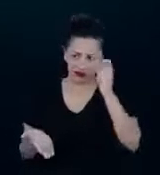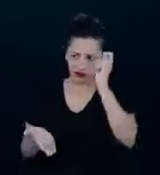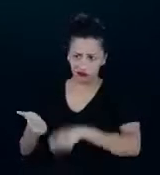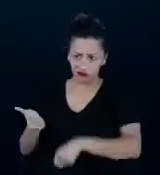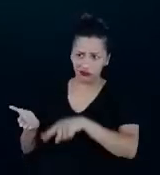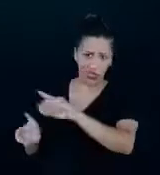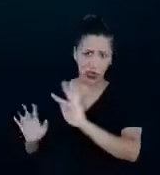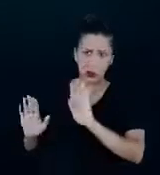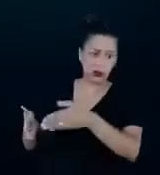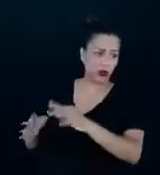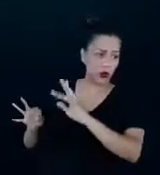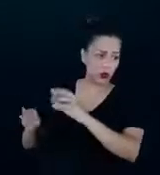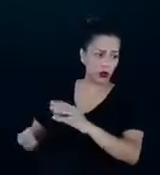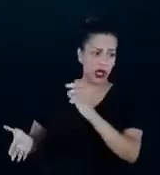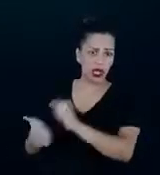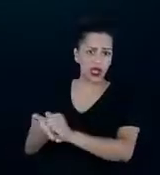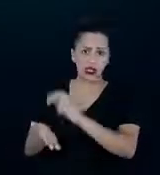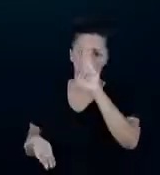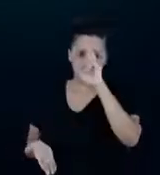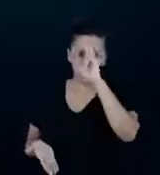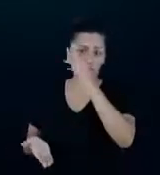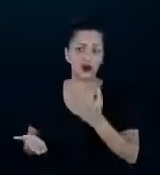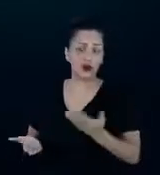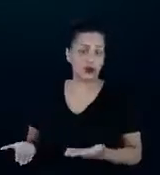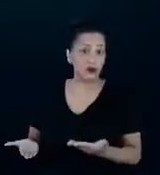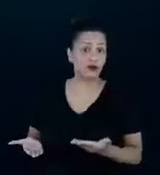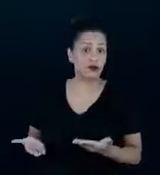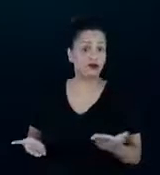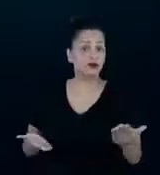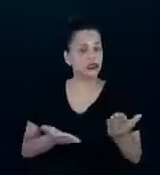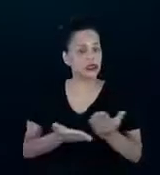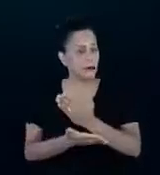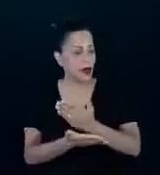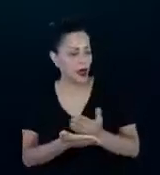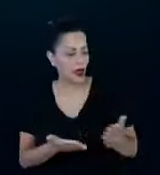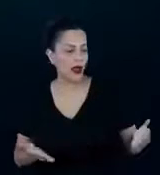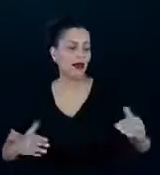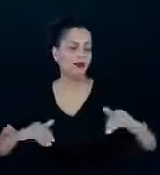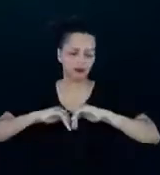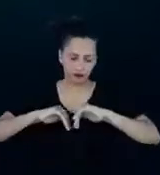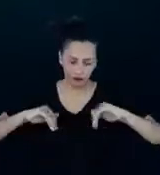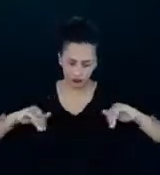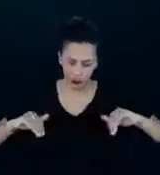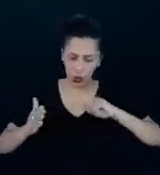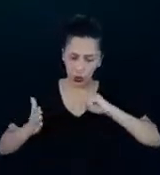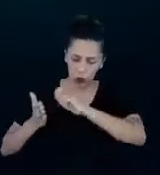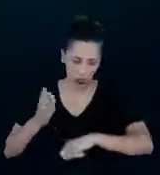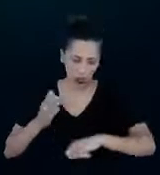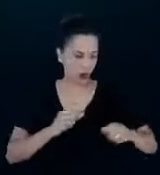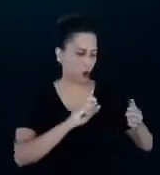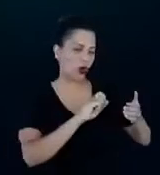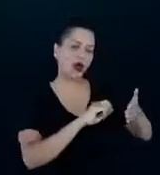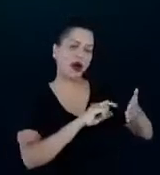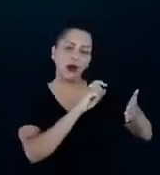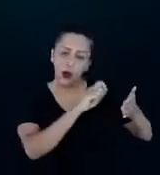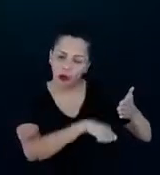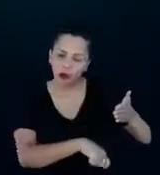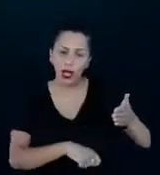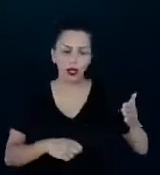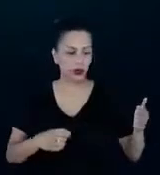Vai dar problema. É melhor negociar separadamente, né? No contrato, cada um estabelece a sua